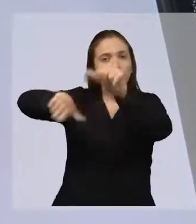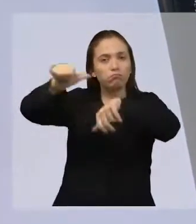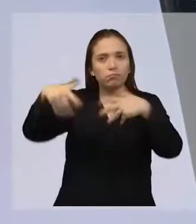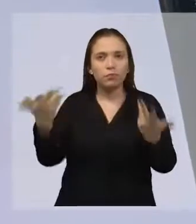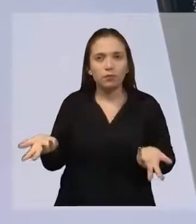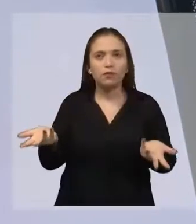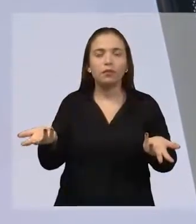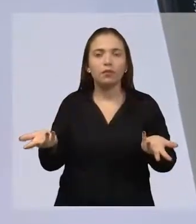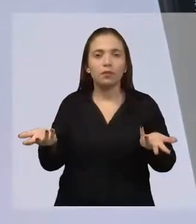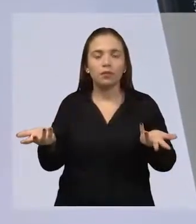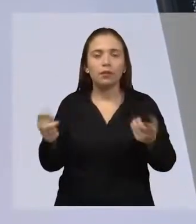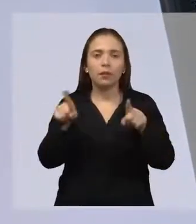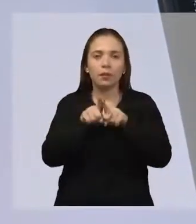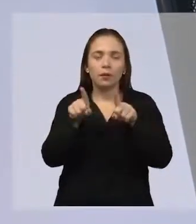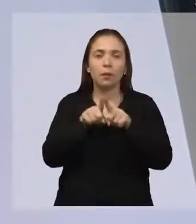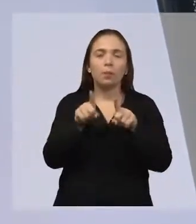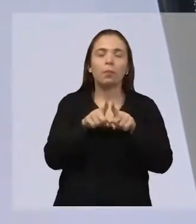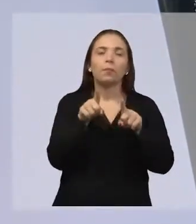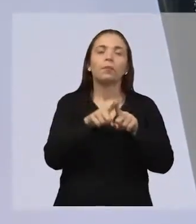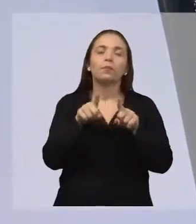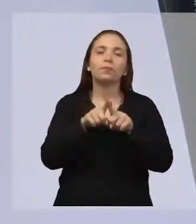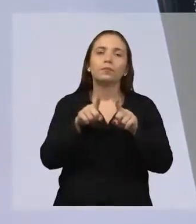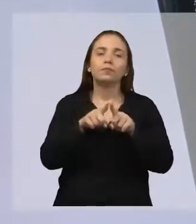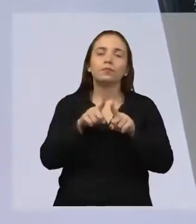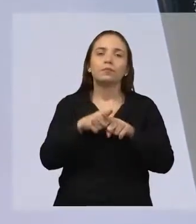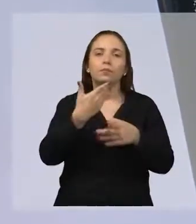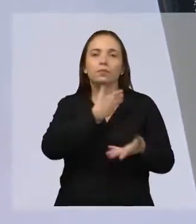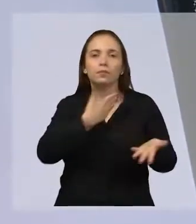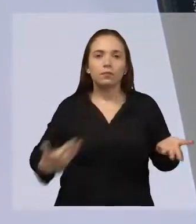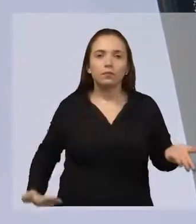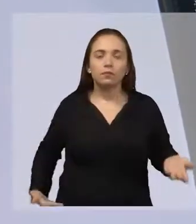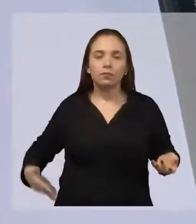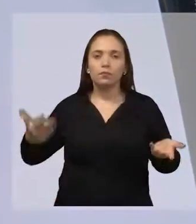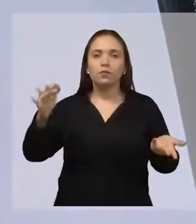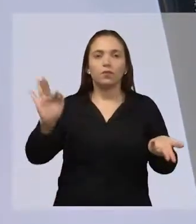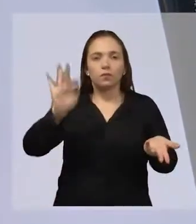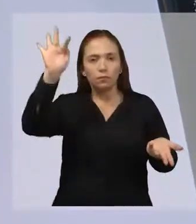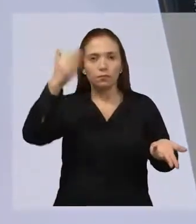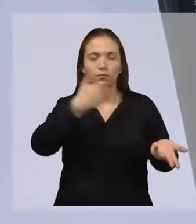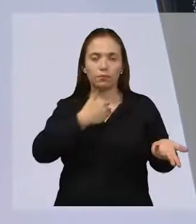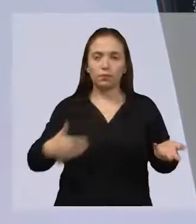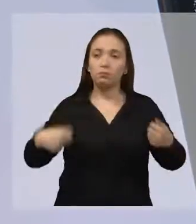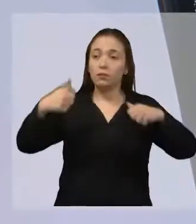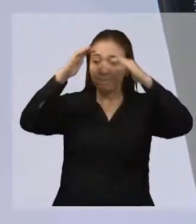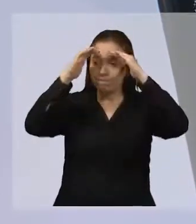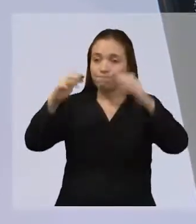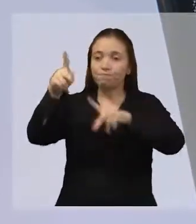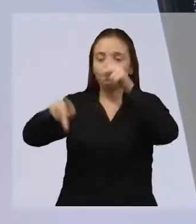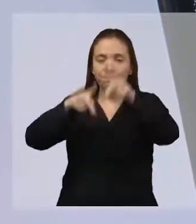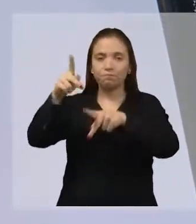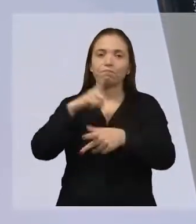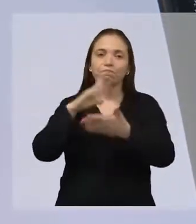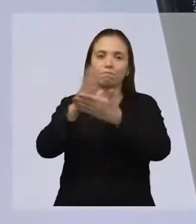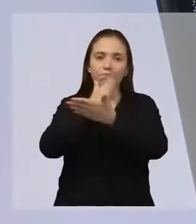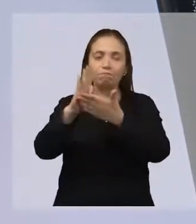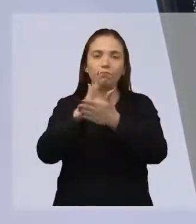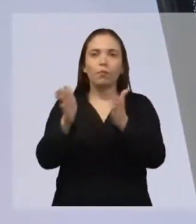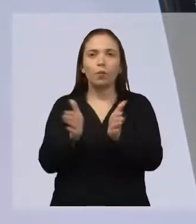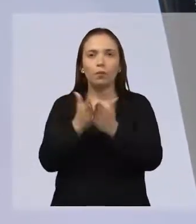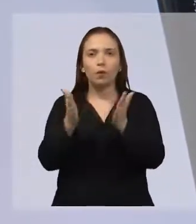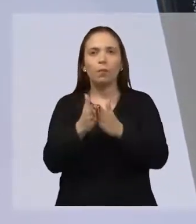que vivem da política, mas não vivem para a política, né? É o político profissional que faz a